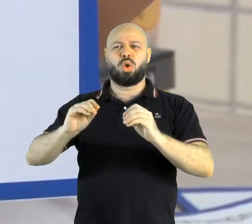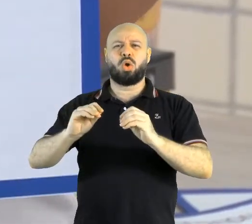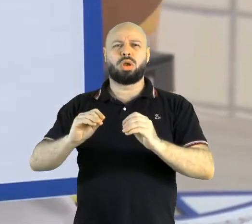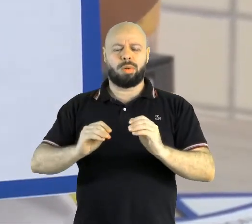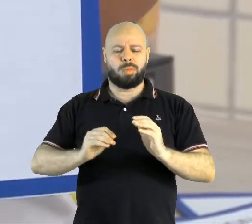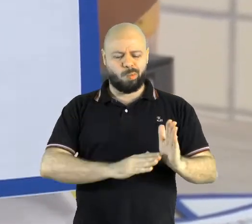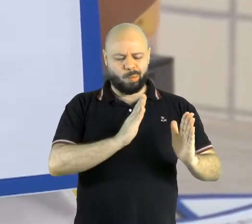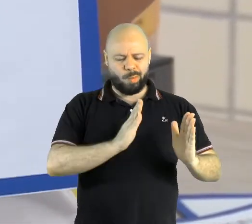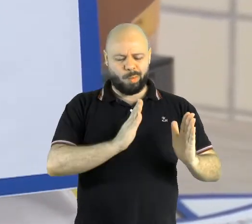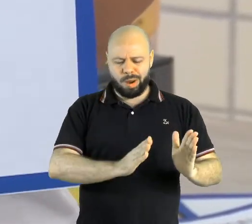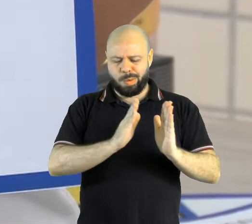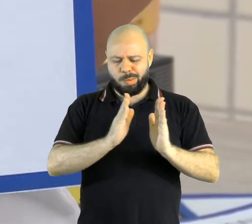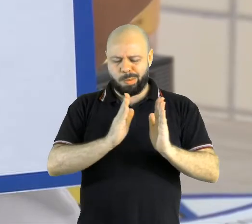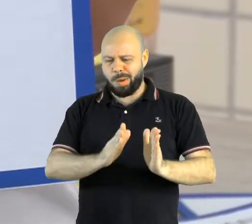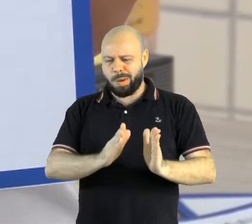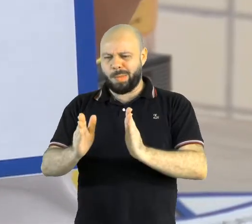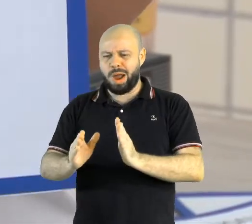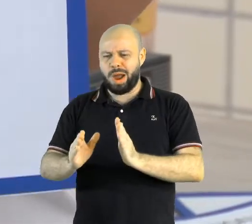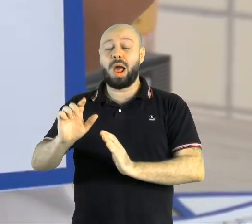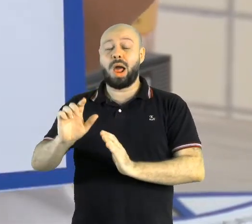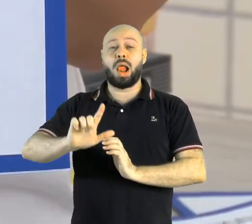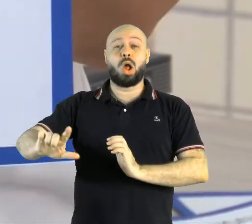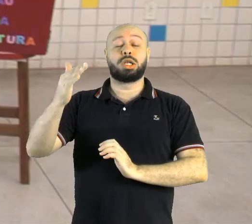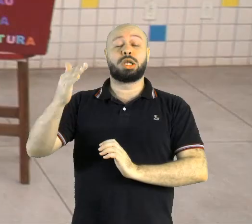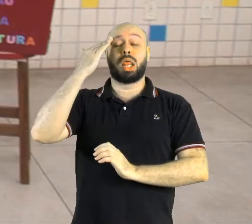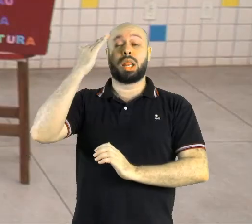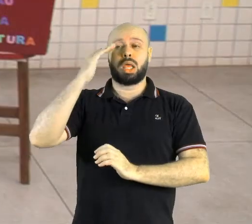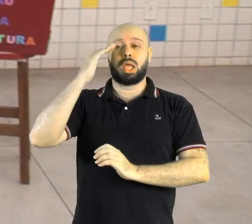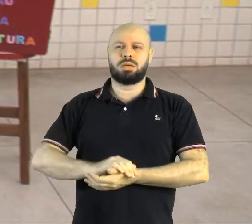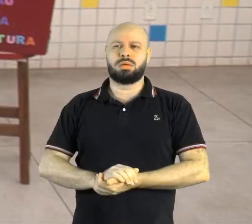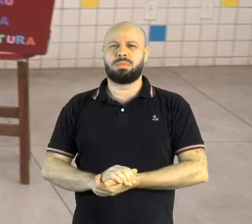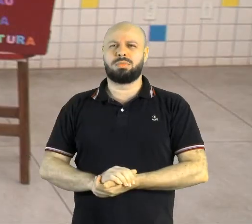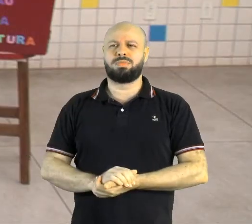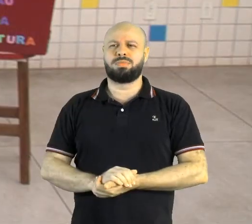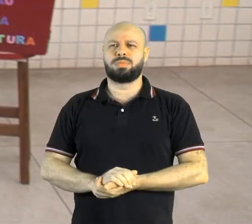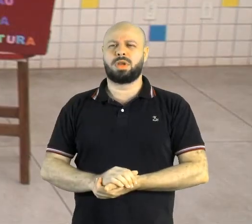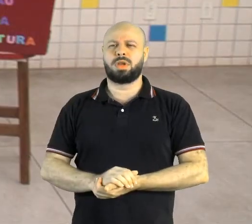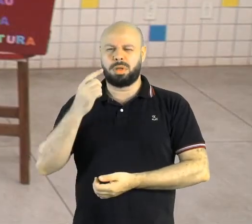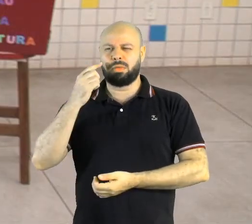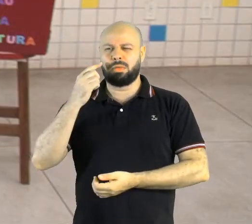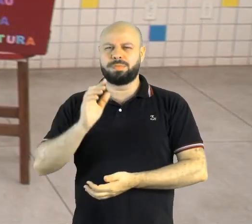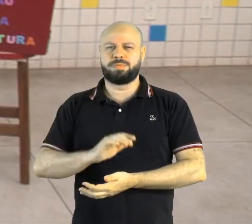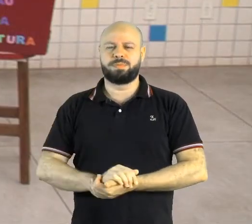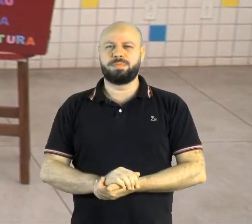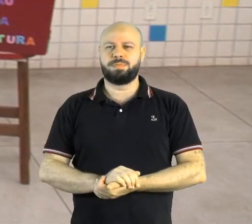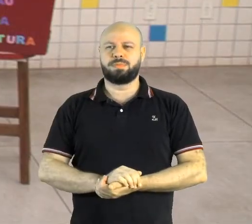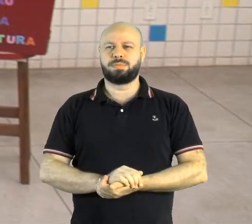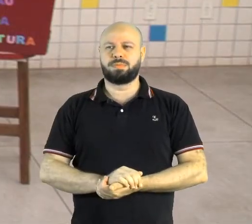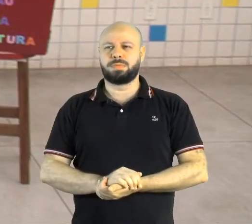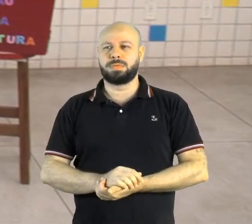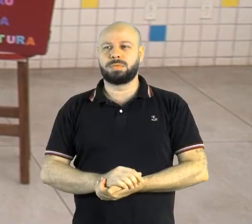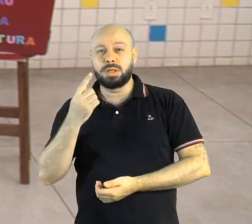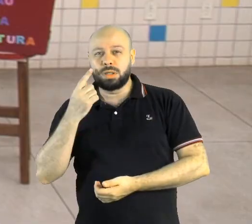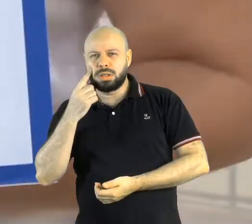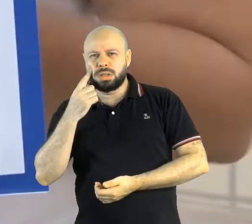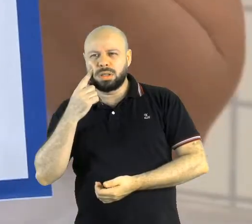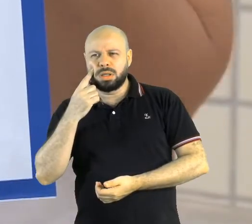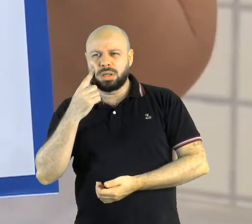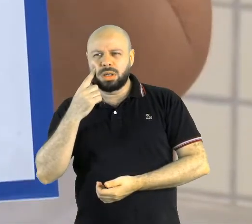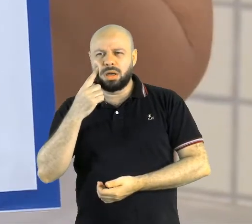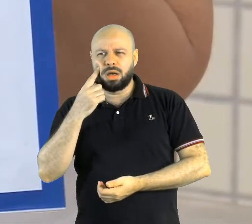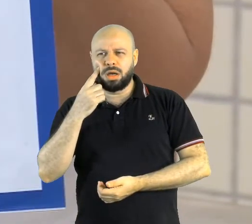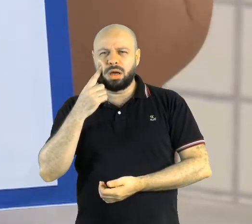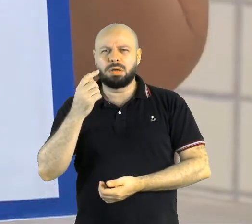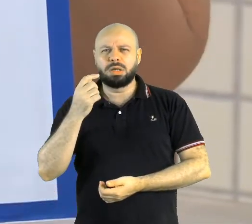sequência lógica ao texto. Vai destacar, por exemplo, olha só. Entenderam? Então, assim, você